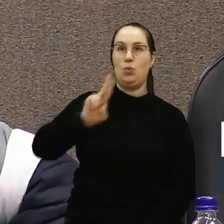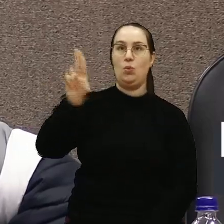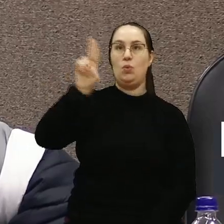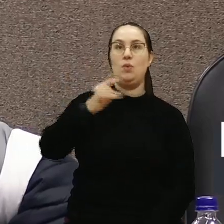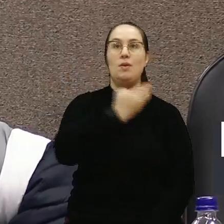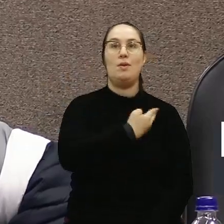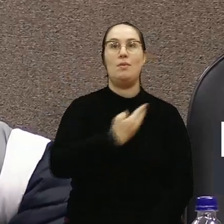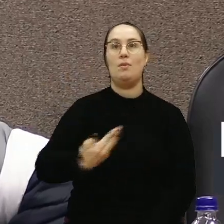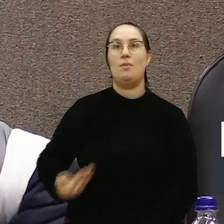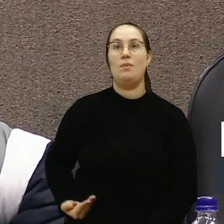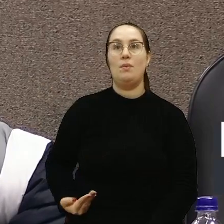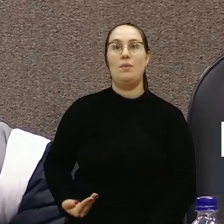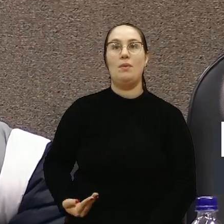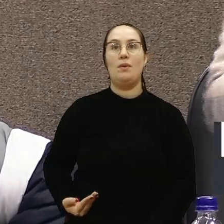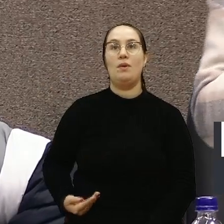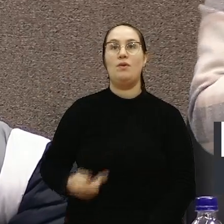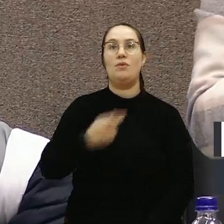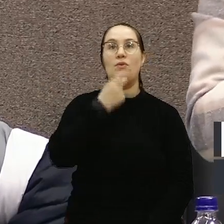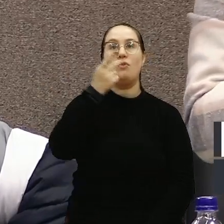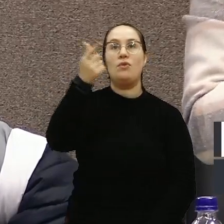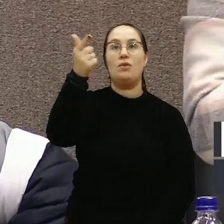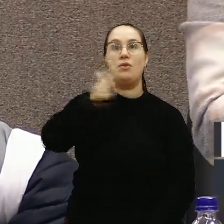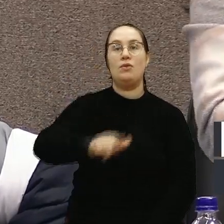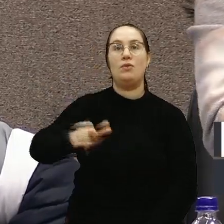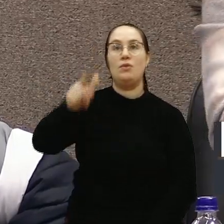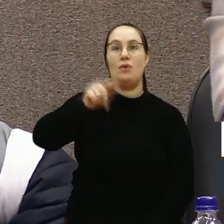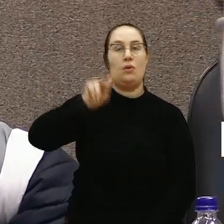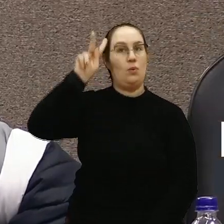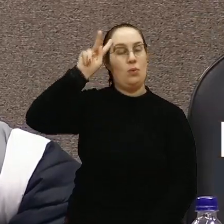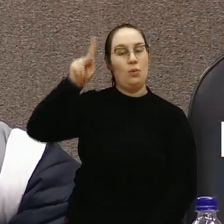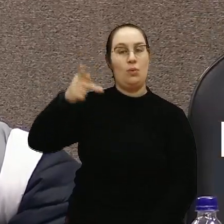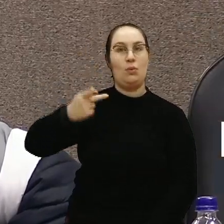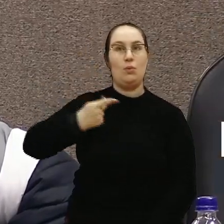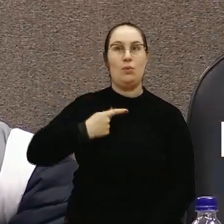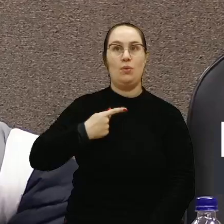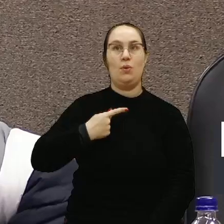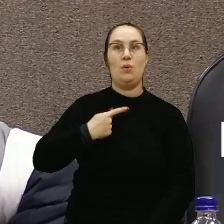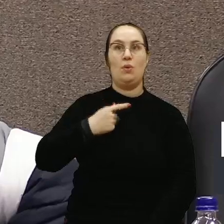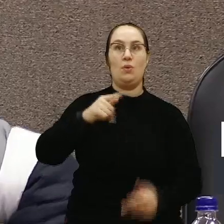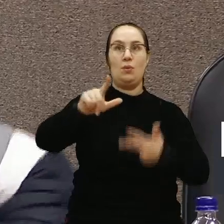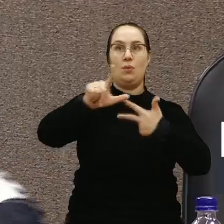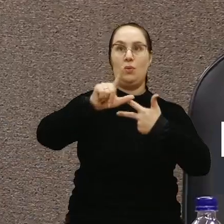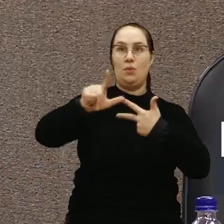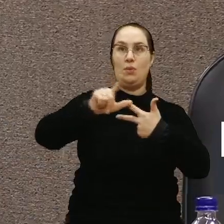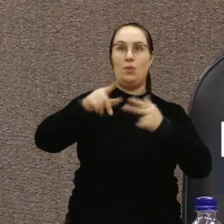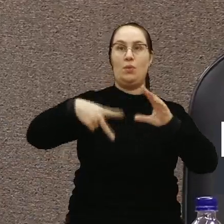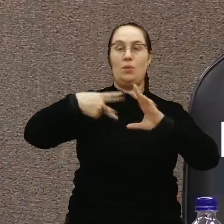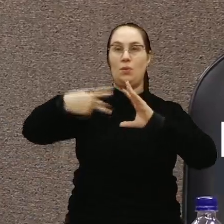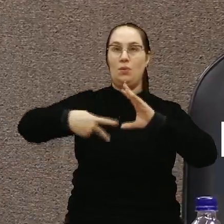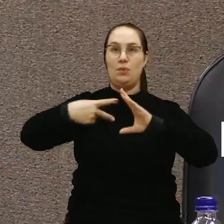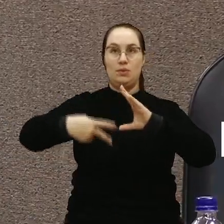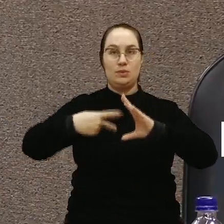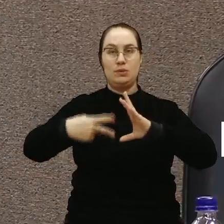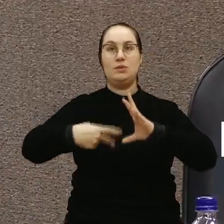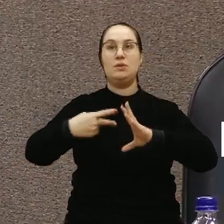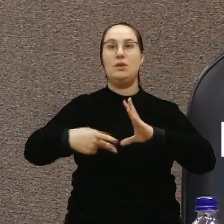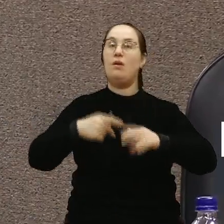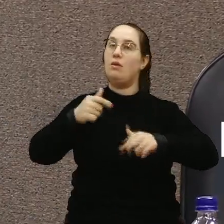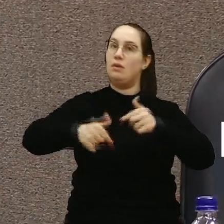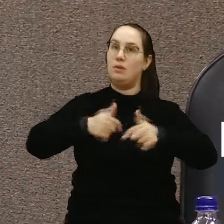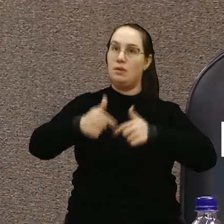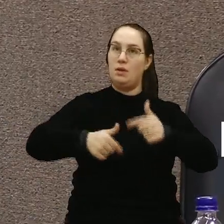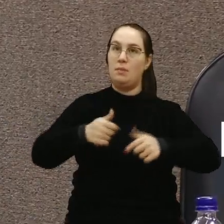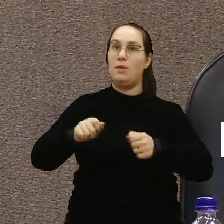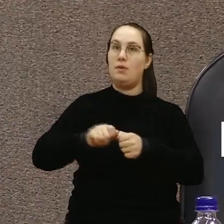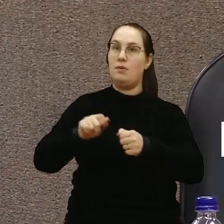pública, a gente reforça o nosso reconhecimento enquanto parlamentares, enquanto Câmara de Vereadores, ao trabalho que vem